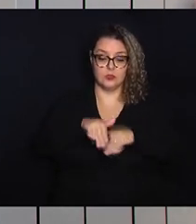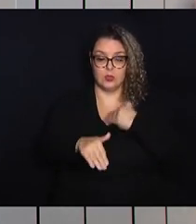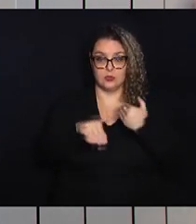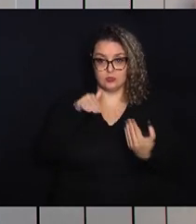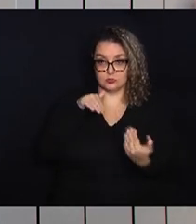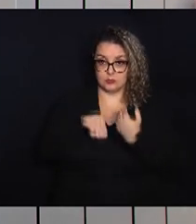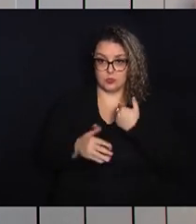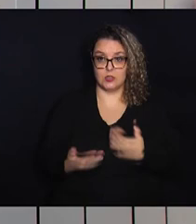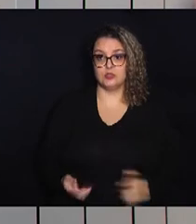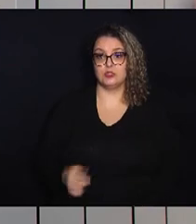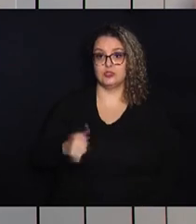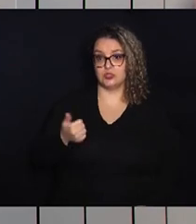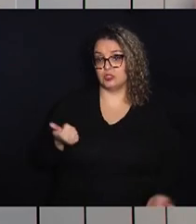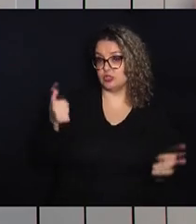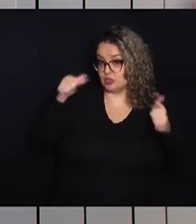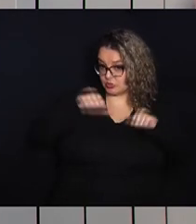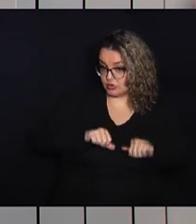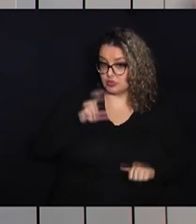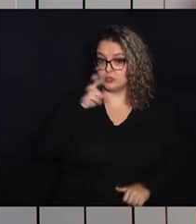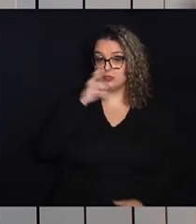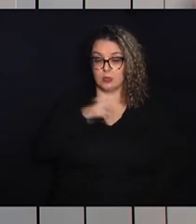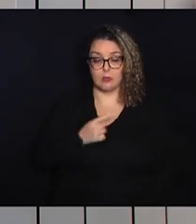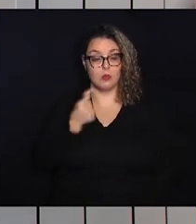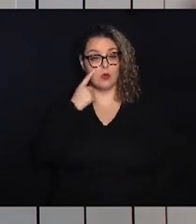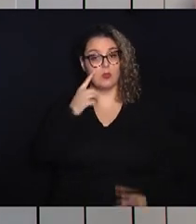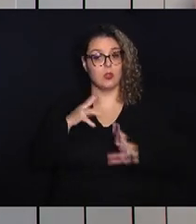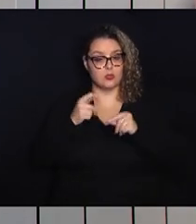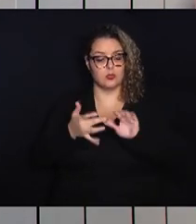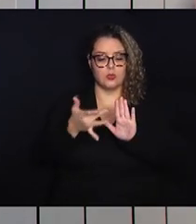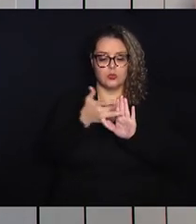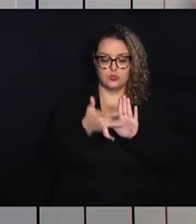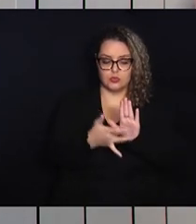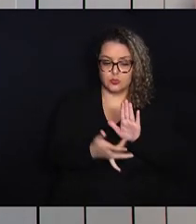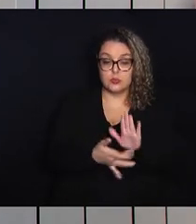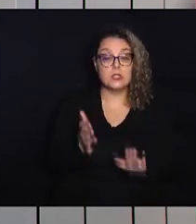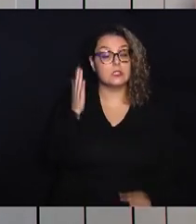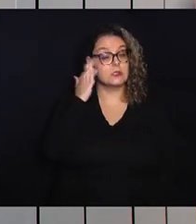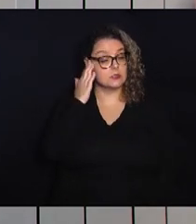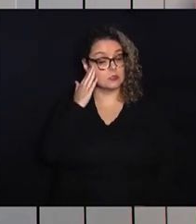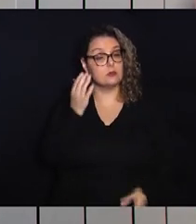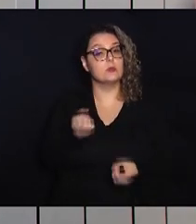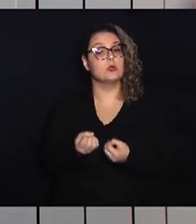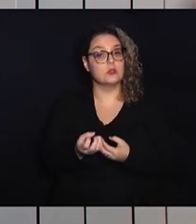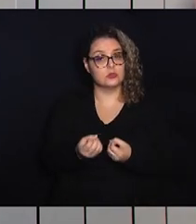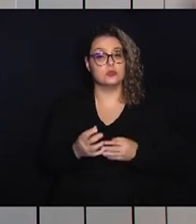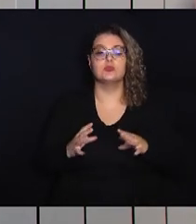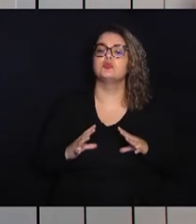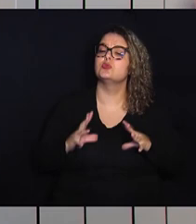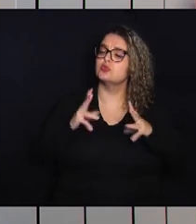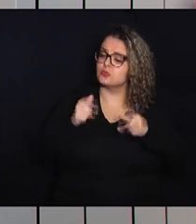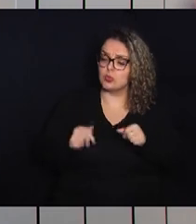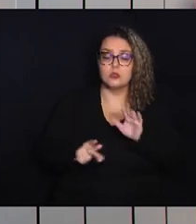e emergências. Para você conferir a pauta completa, ficar muito bem informado, saber todos os